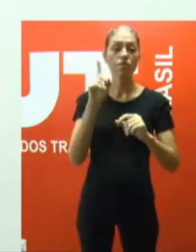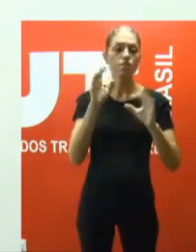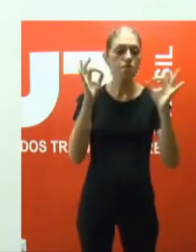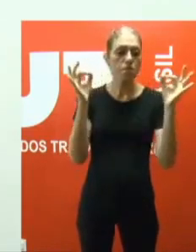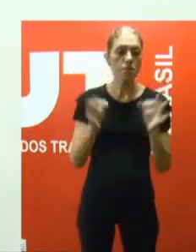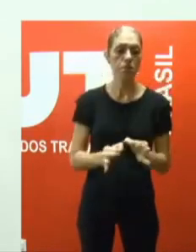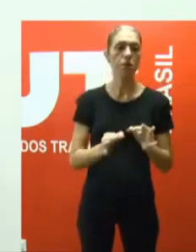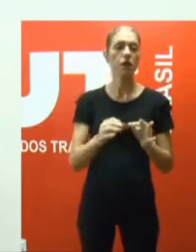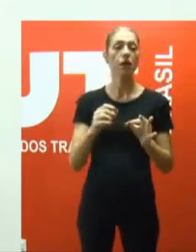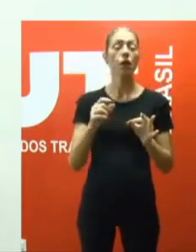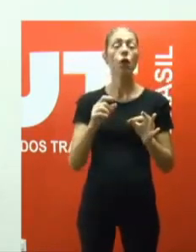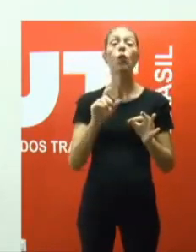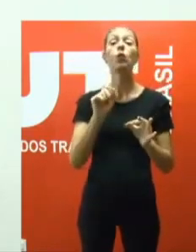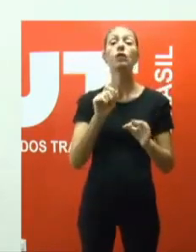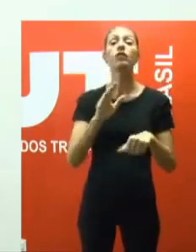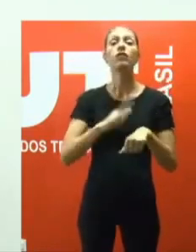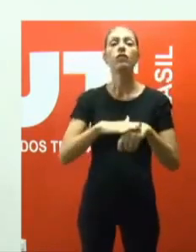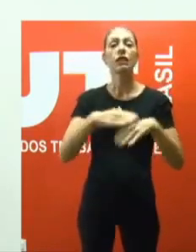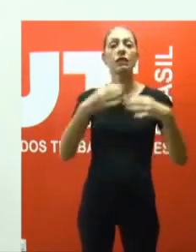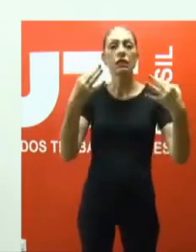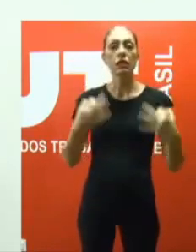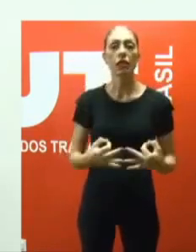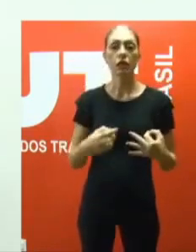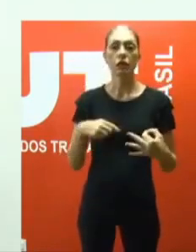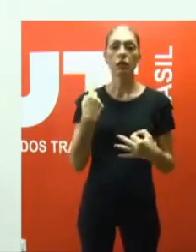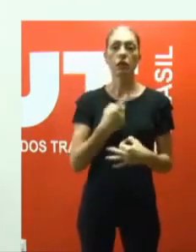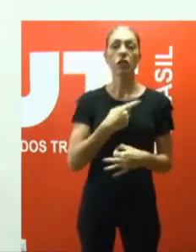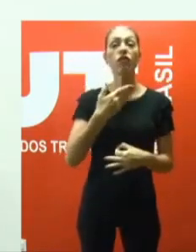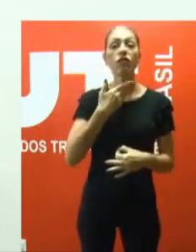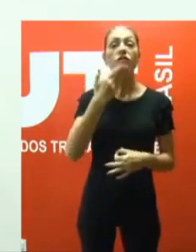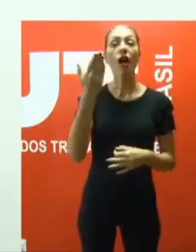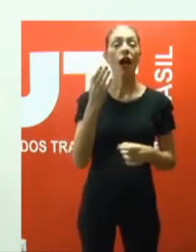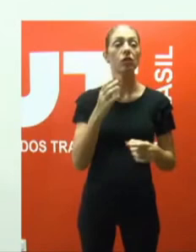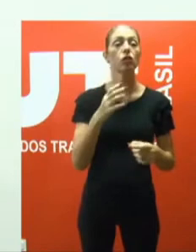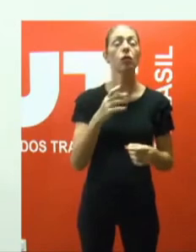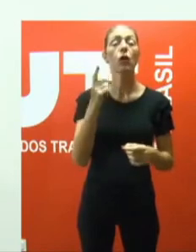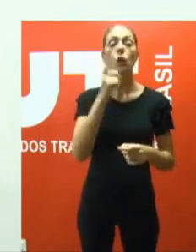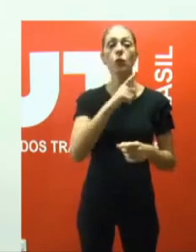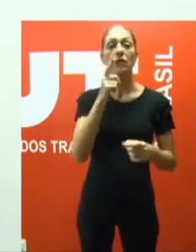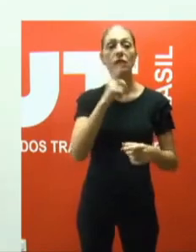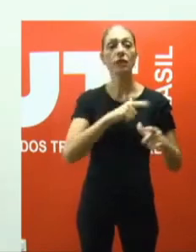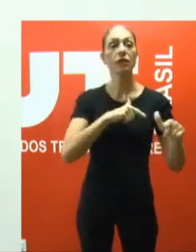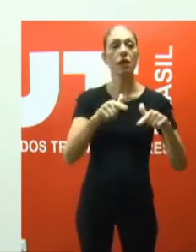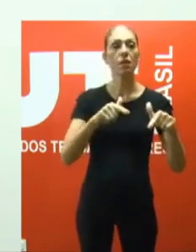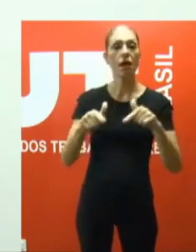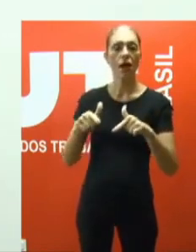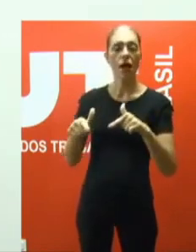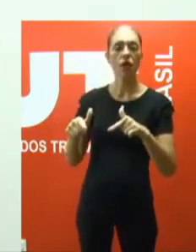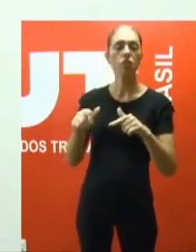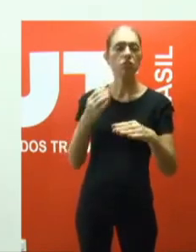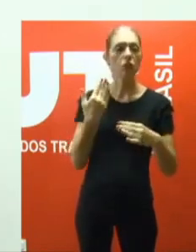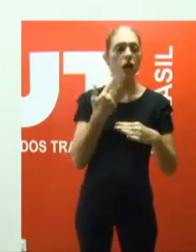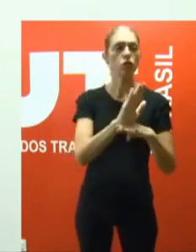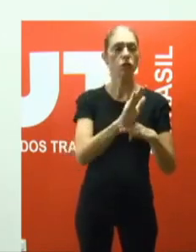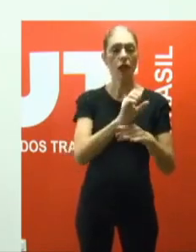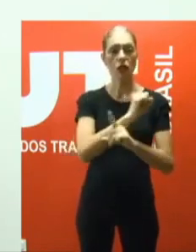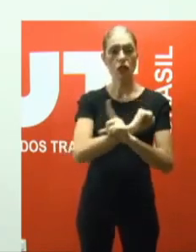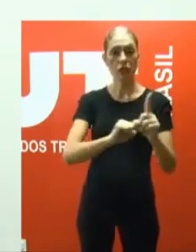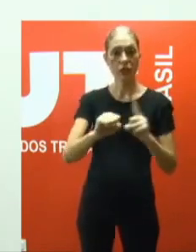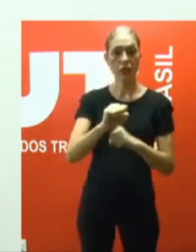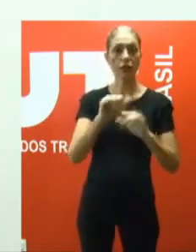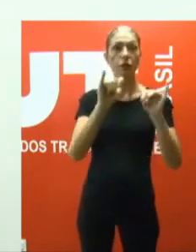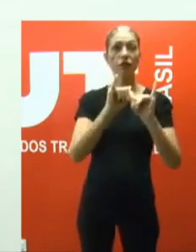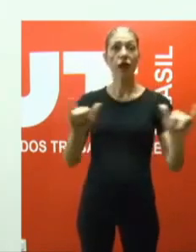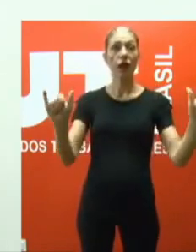reto? Para ficar fácil a gente trabalhar a cabeça da sociedade, para ficar fácil você falar na televisão, para